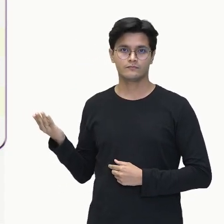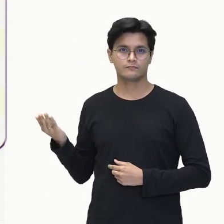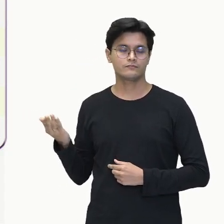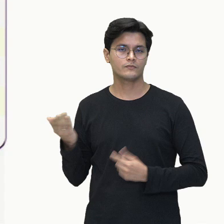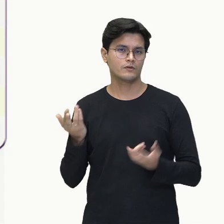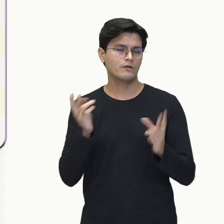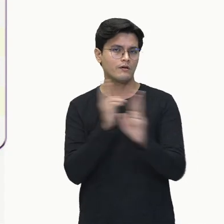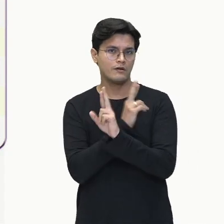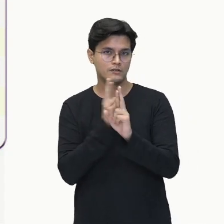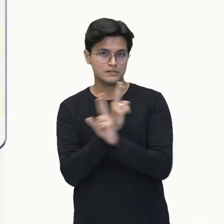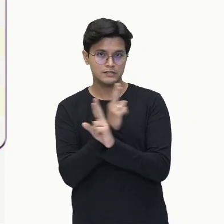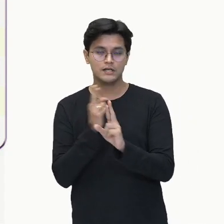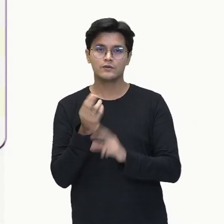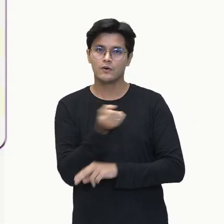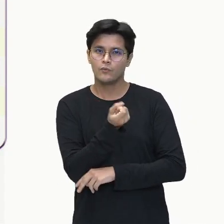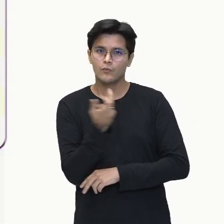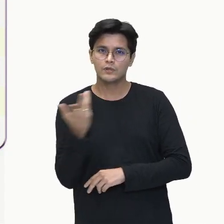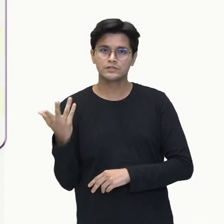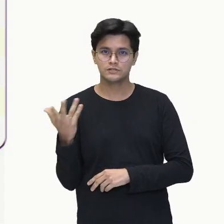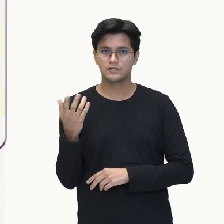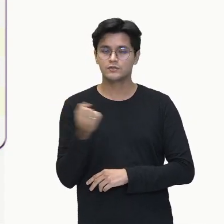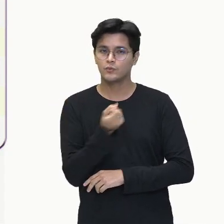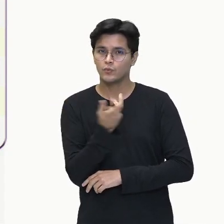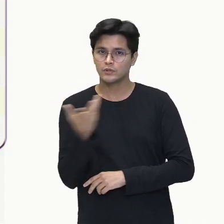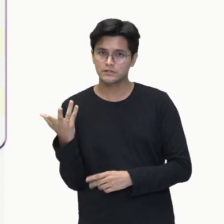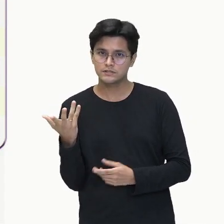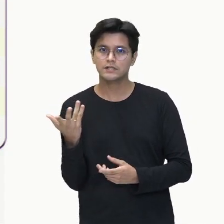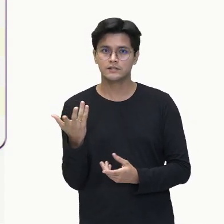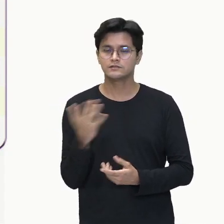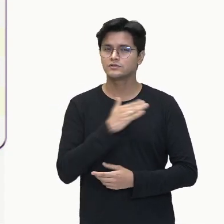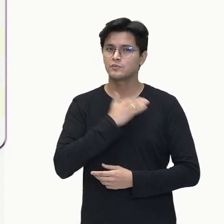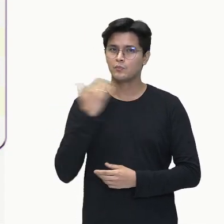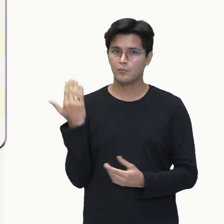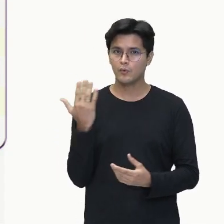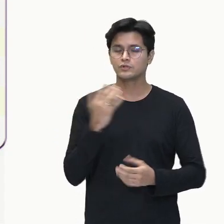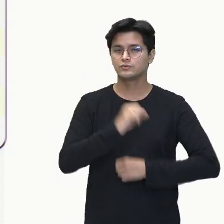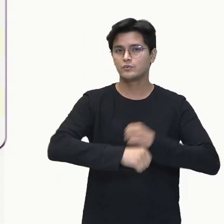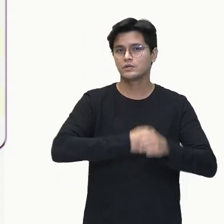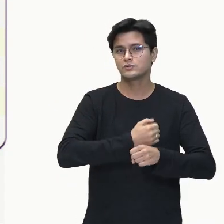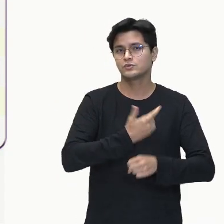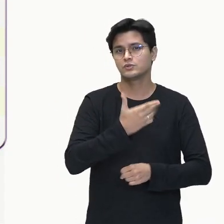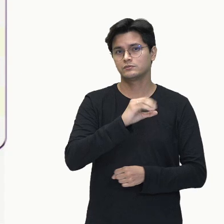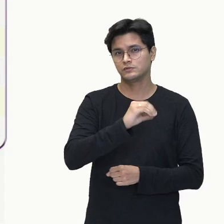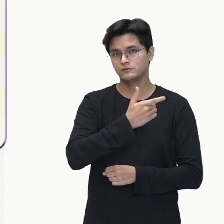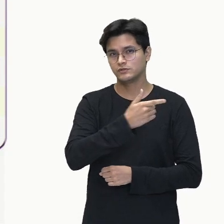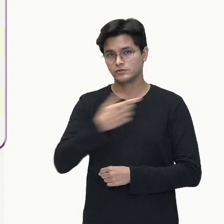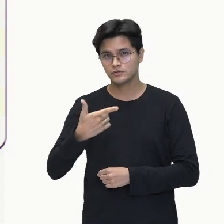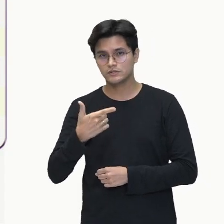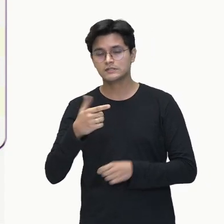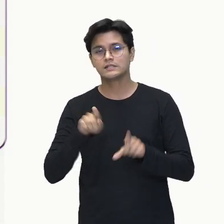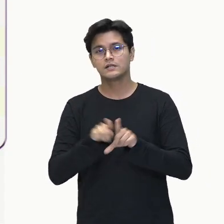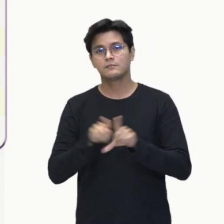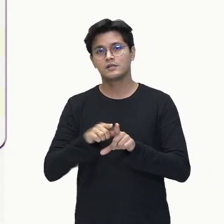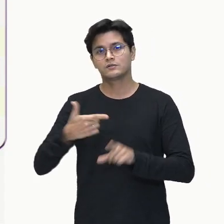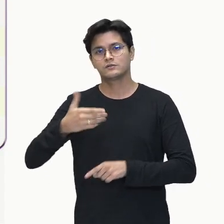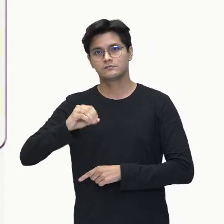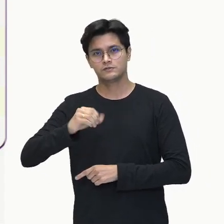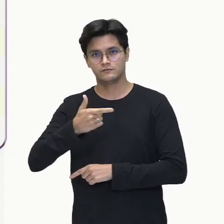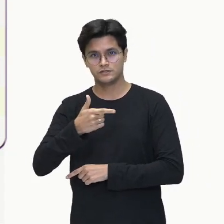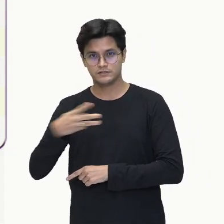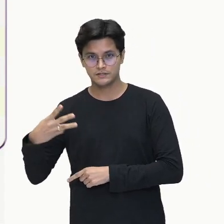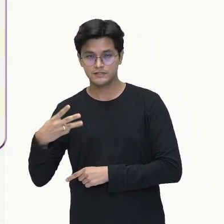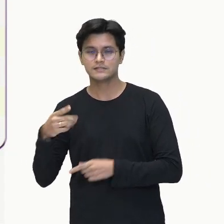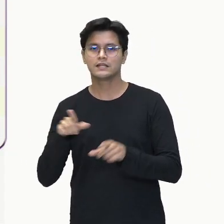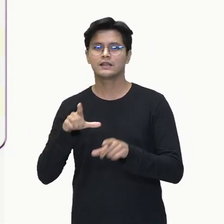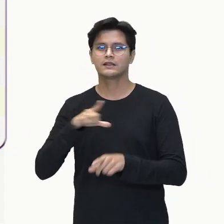referindo aos números de 2023, se bem que aqui nessa tabela ele também traz números de